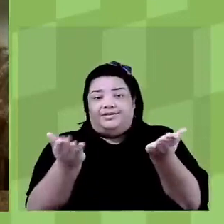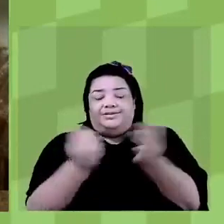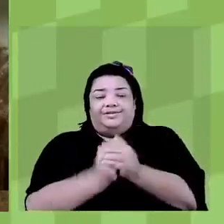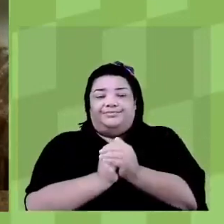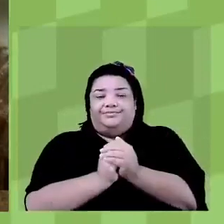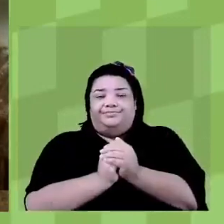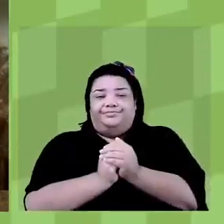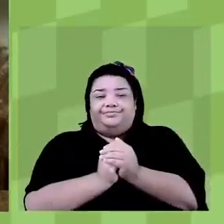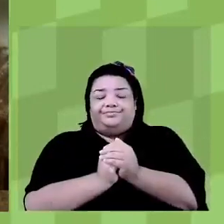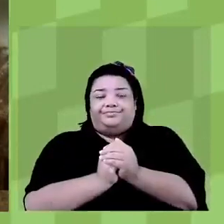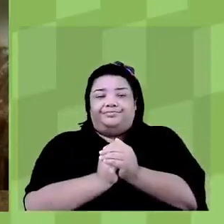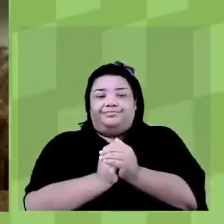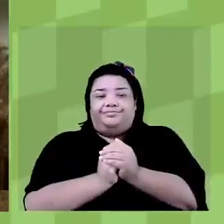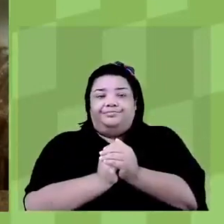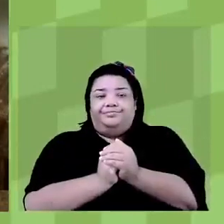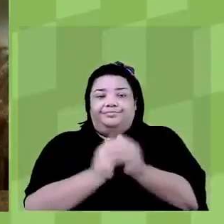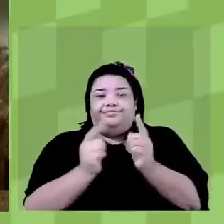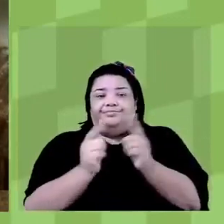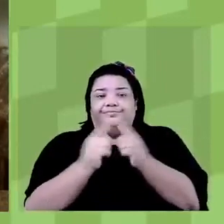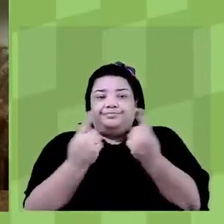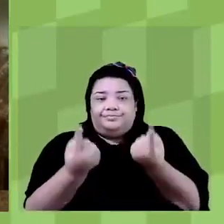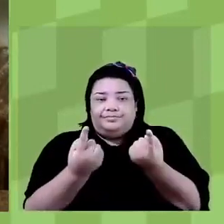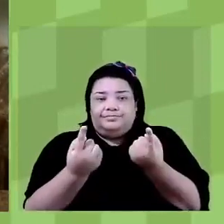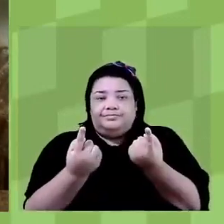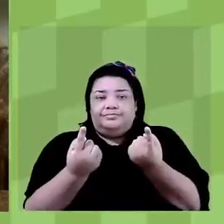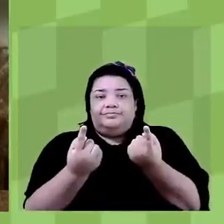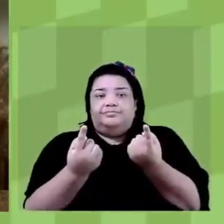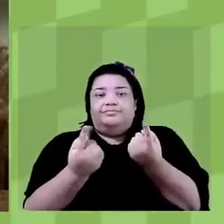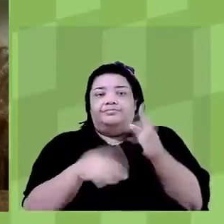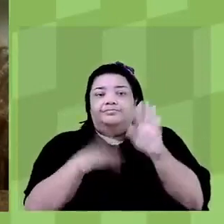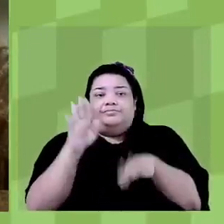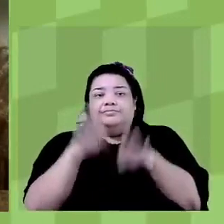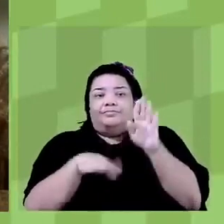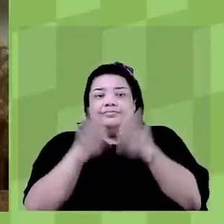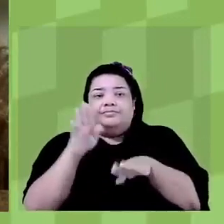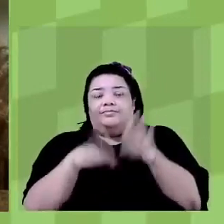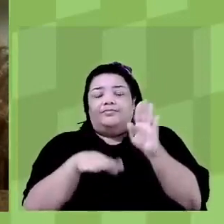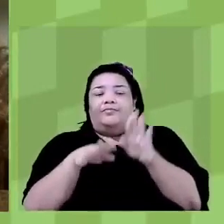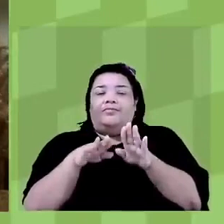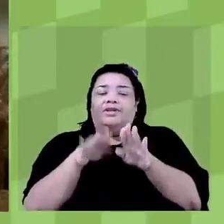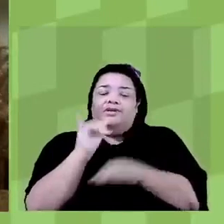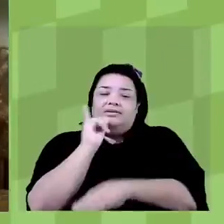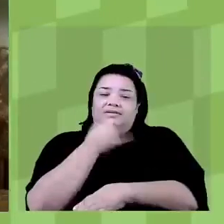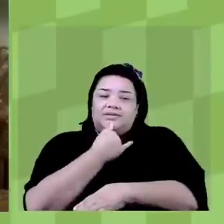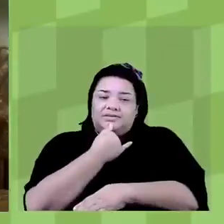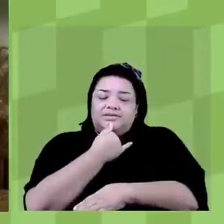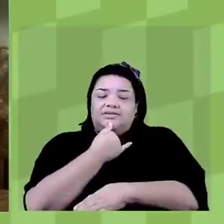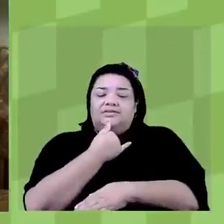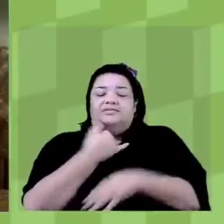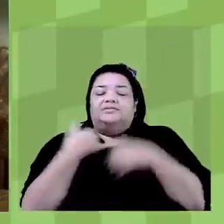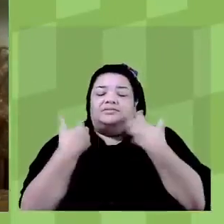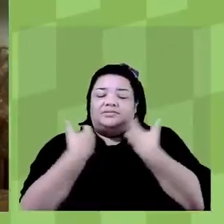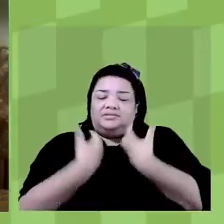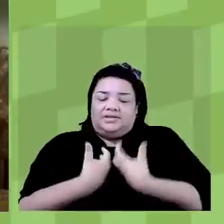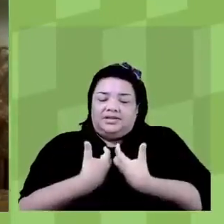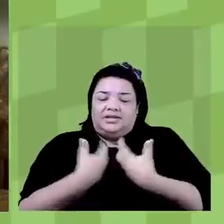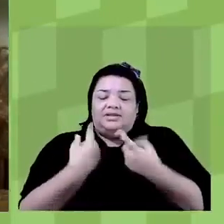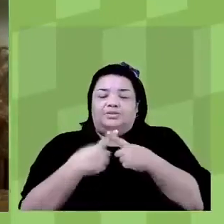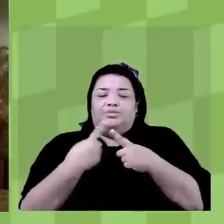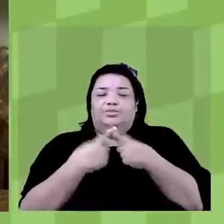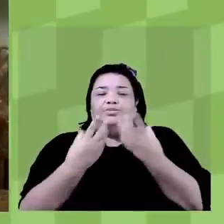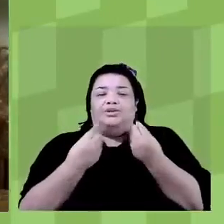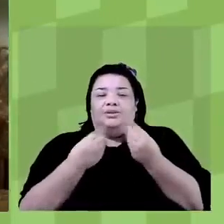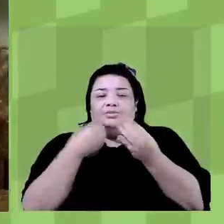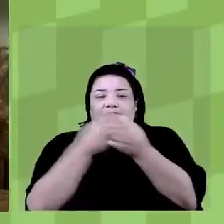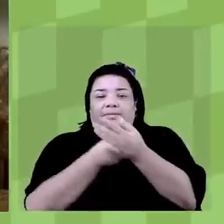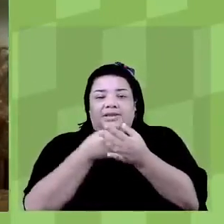mim é radical. Então, às vezes dá um pouco de desânimo, né? Porque as batalhas são muito grandes, mas eu acho que por uma